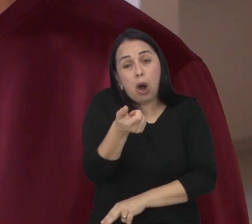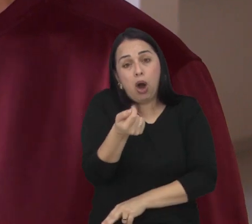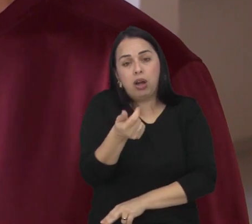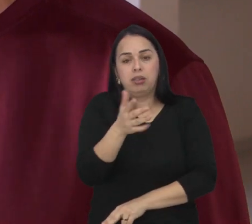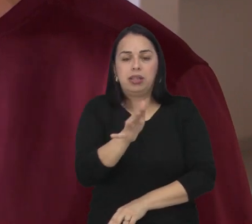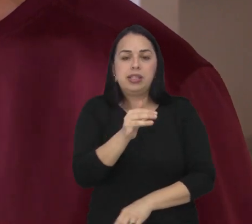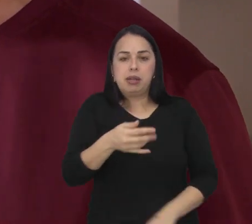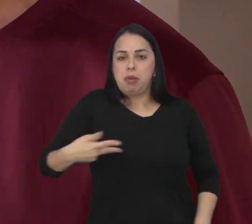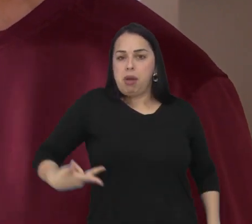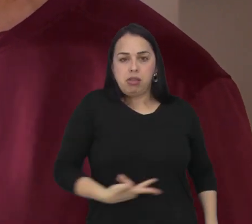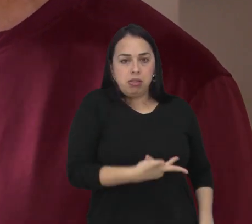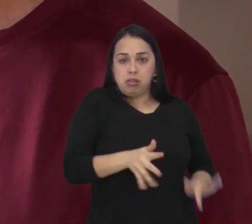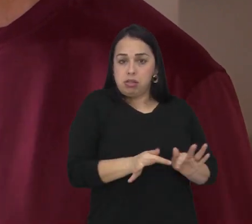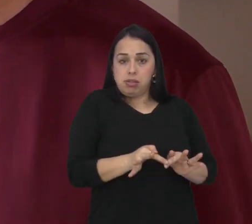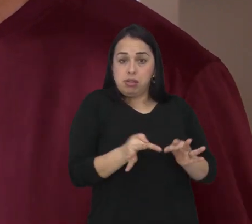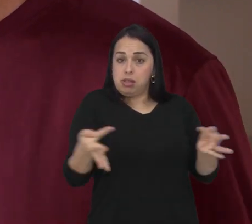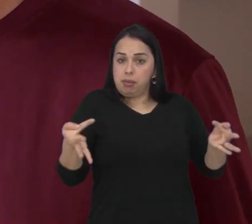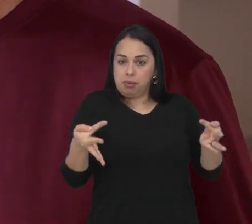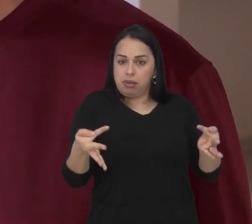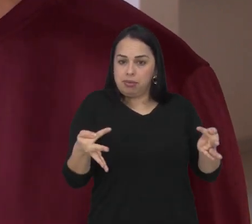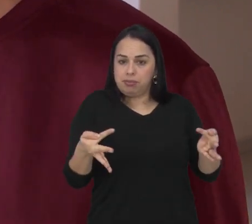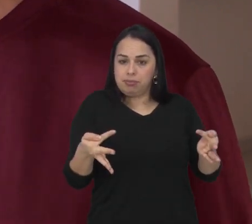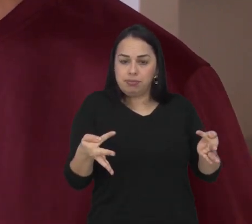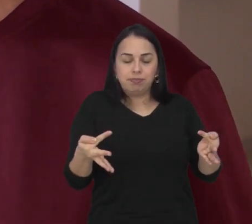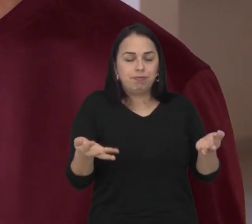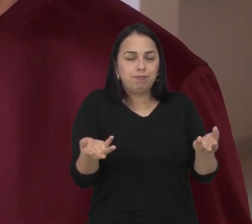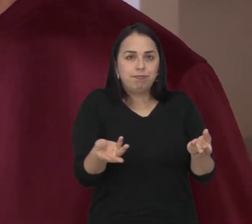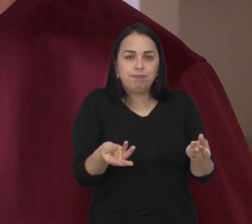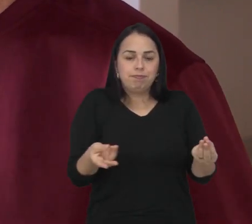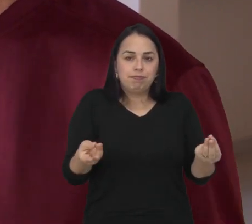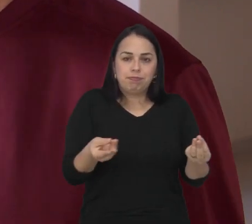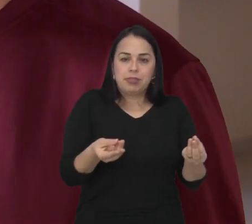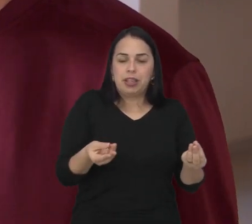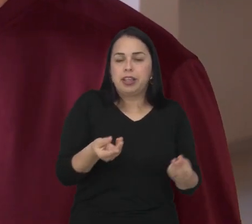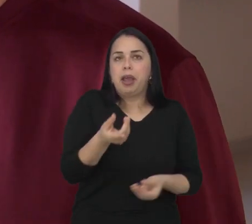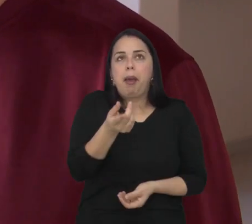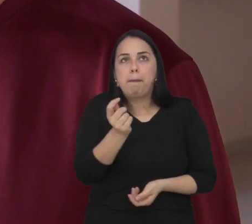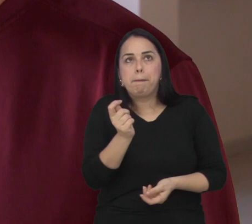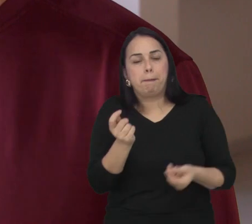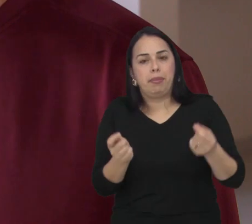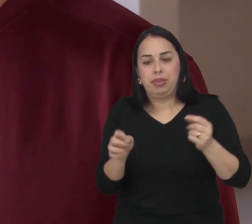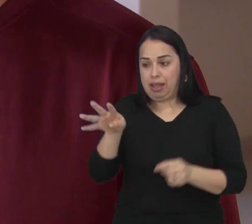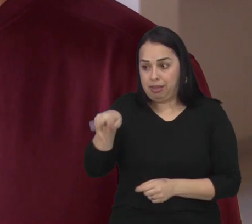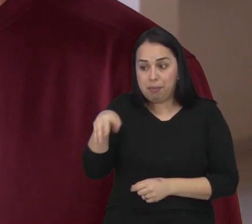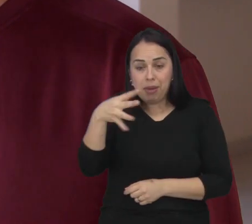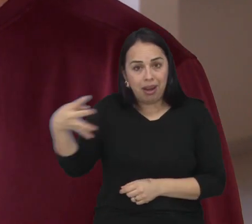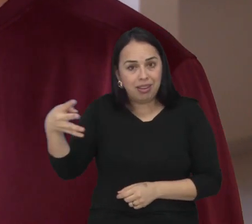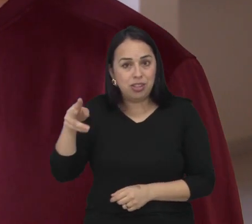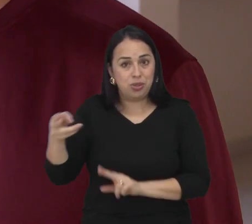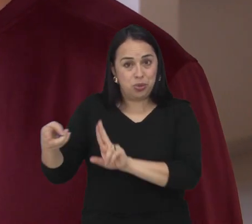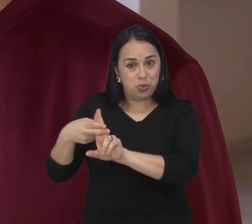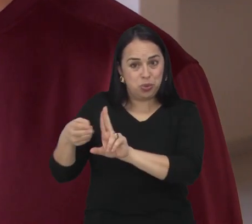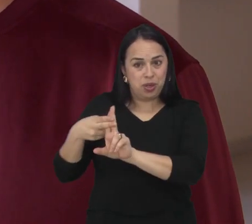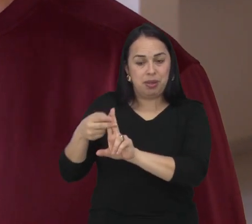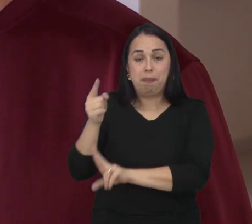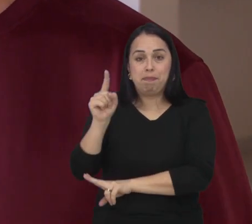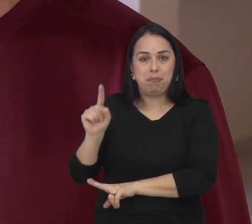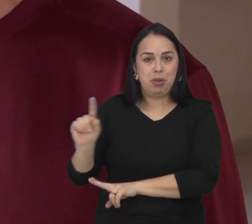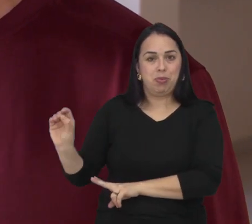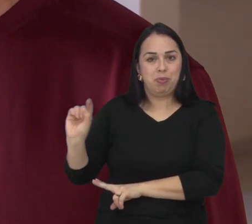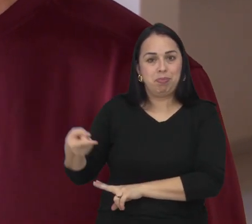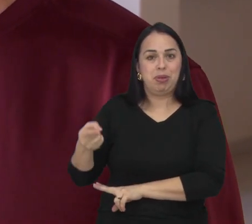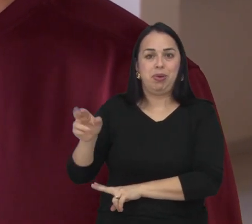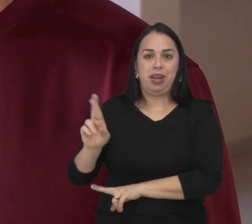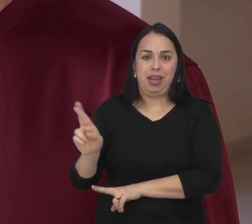então o custo de uma operação simples um procedimento simples da saúde que custa na